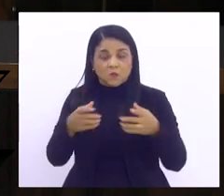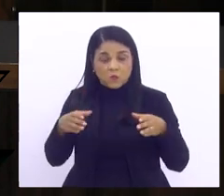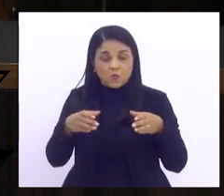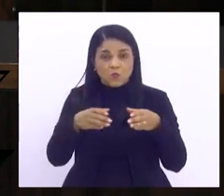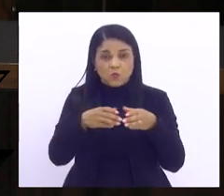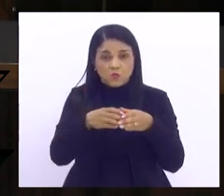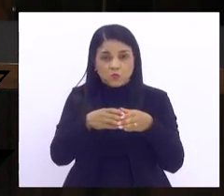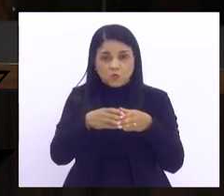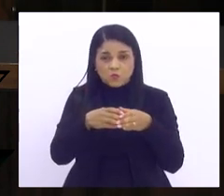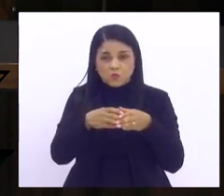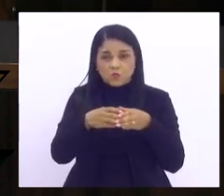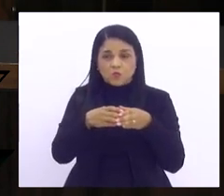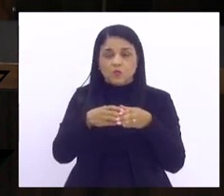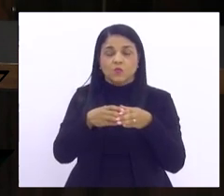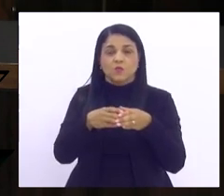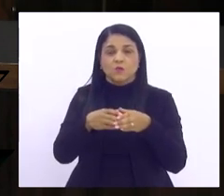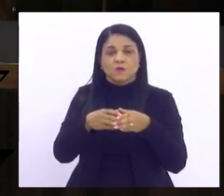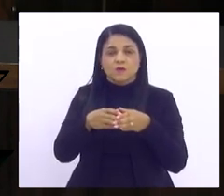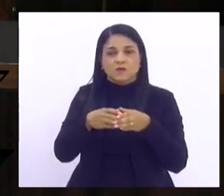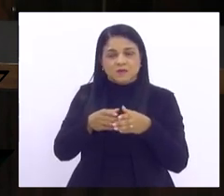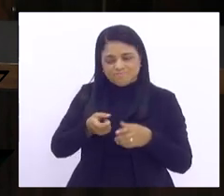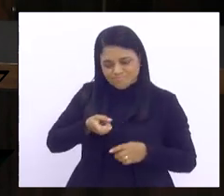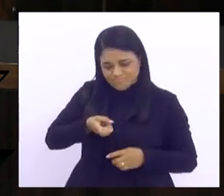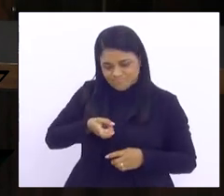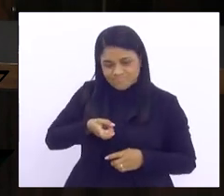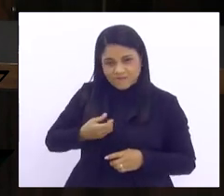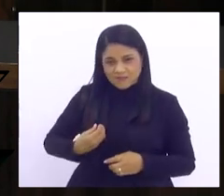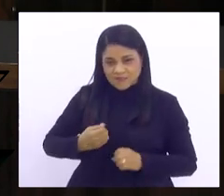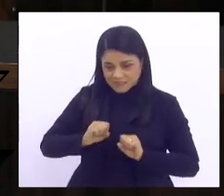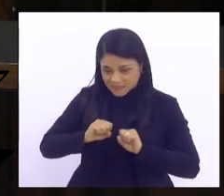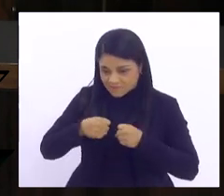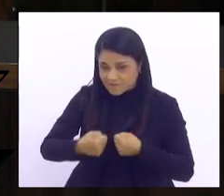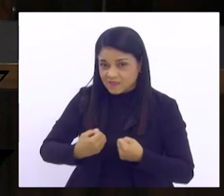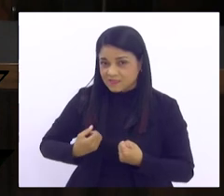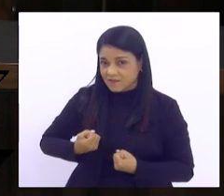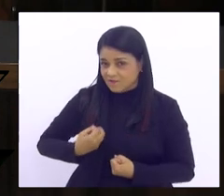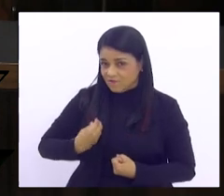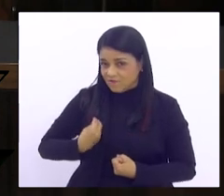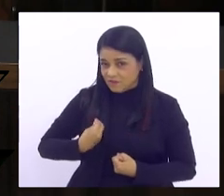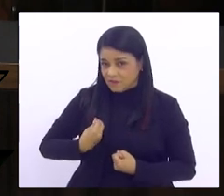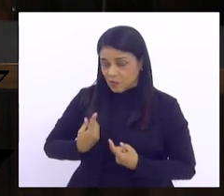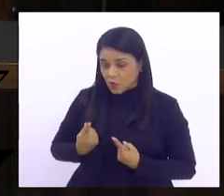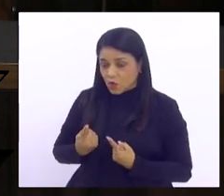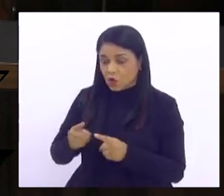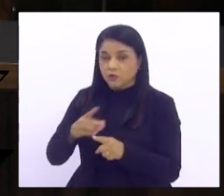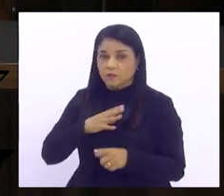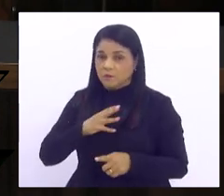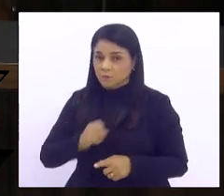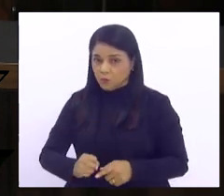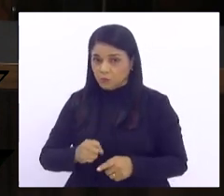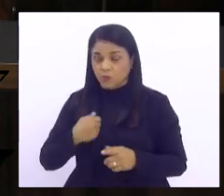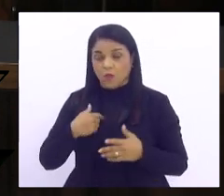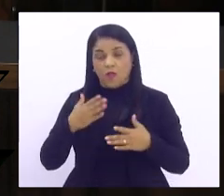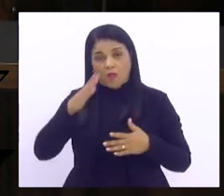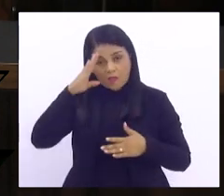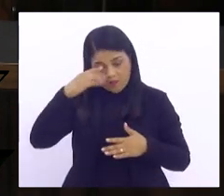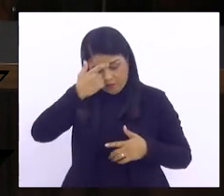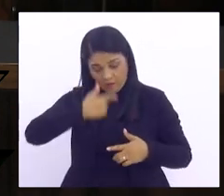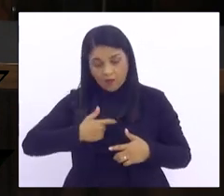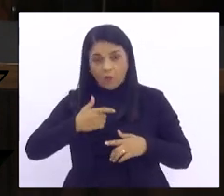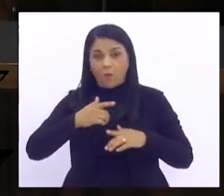o Aborto e em Defesa da Vida, da qual sou presidente, e